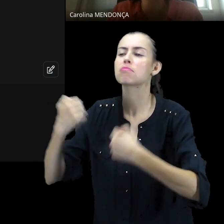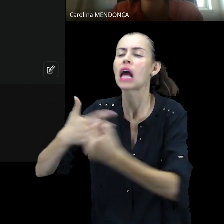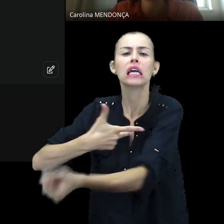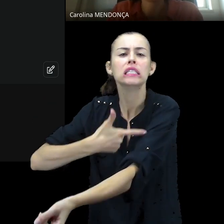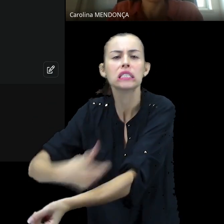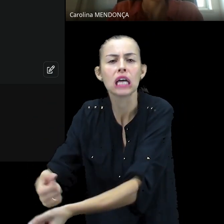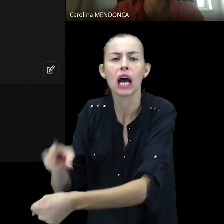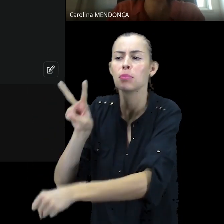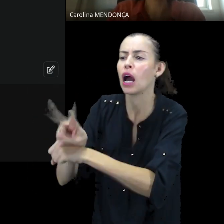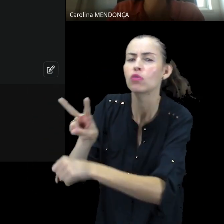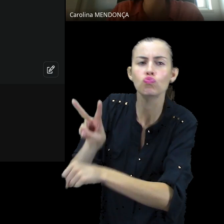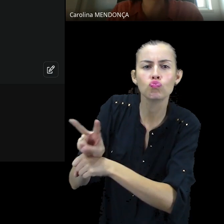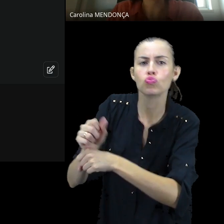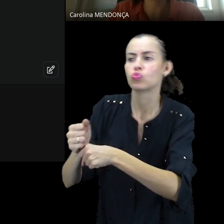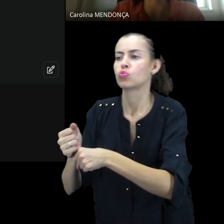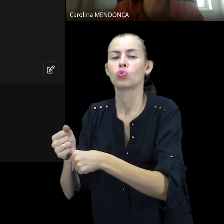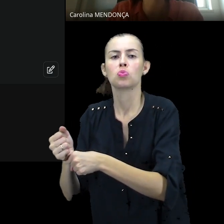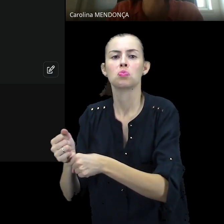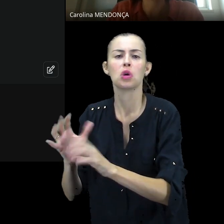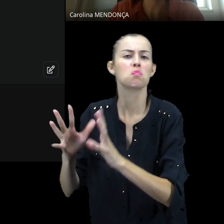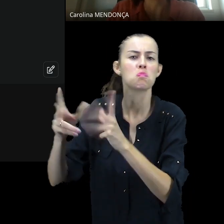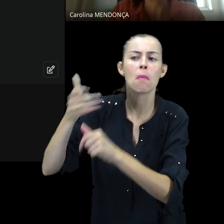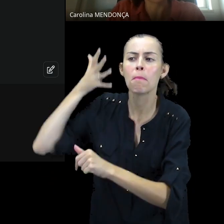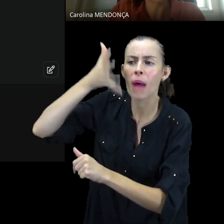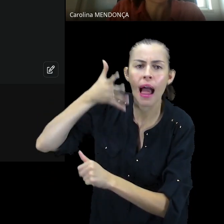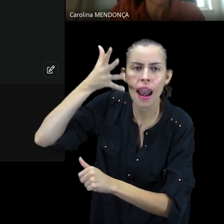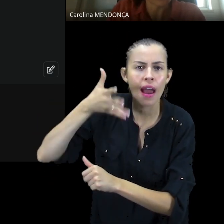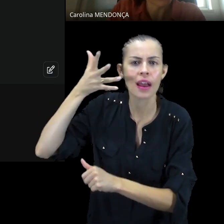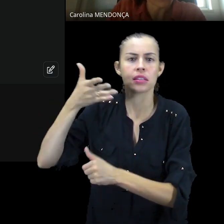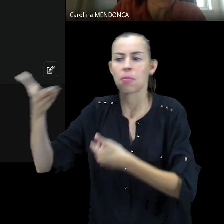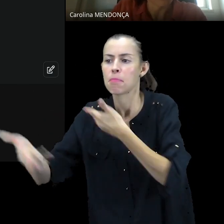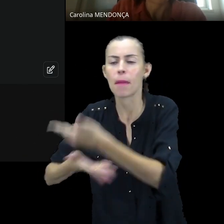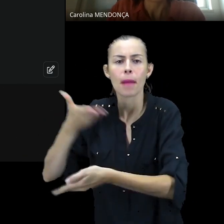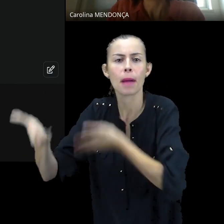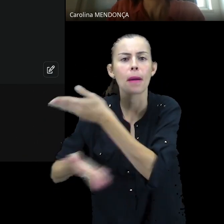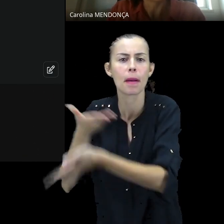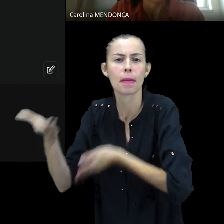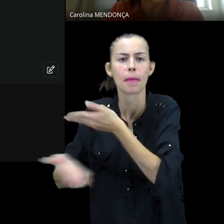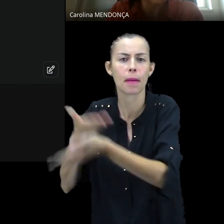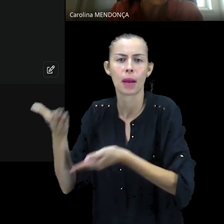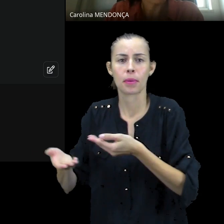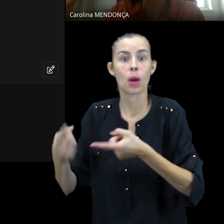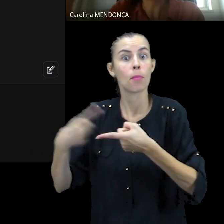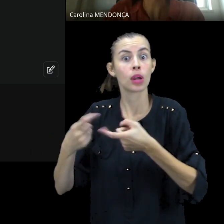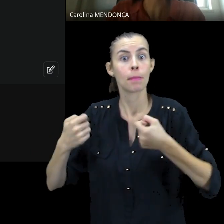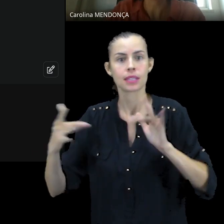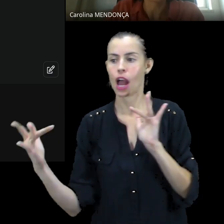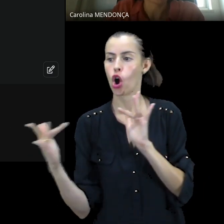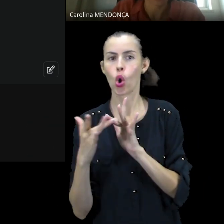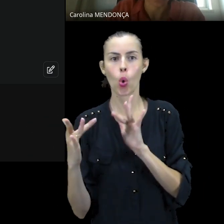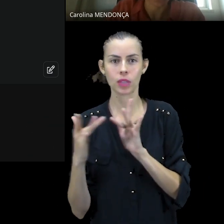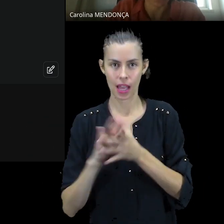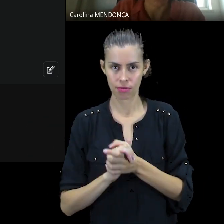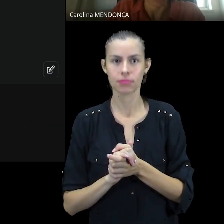oficina, exames, atendimentos, e isso é uma prestação de serviços. E é uma extensão em sentido